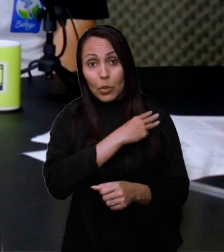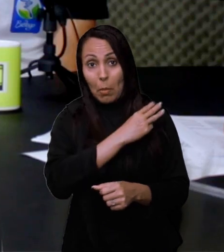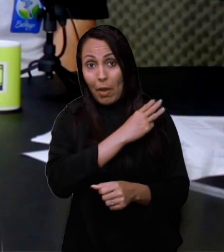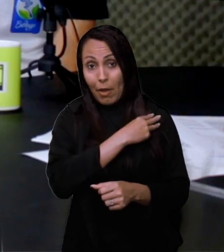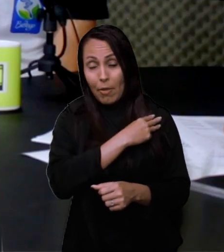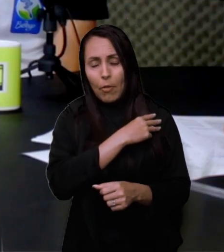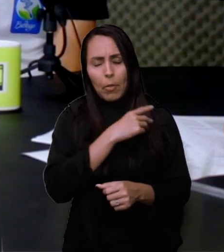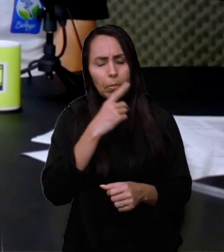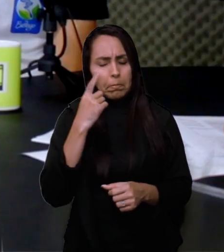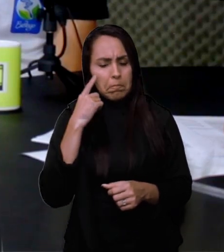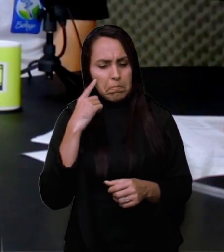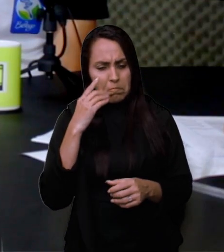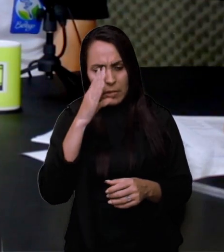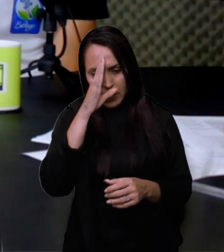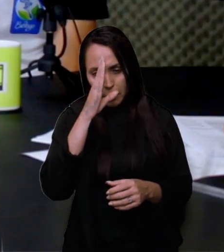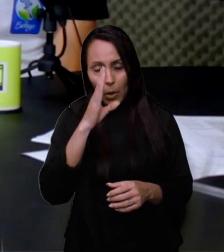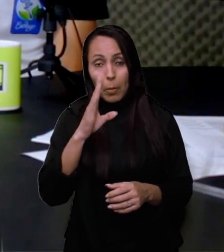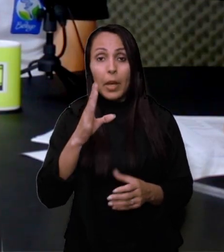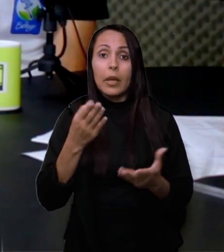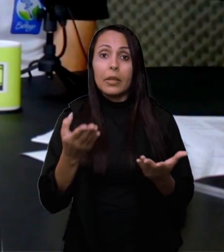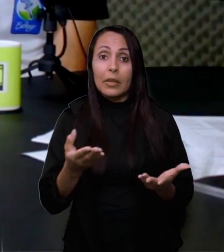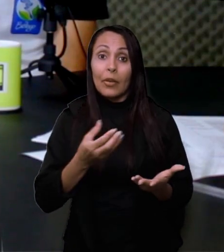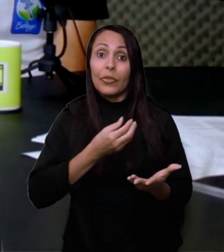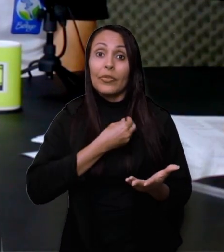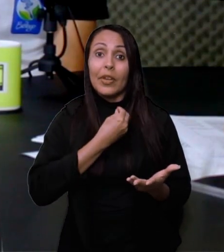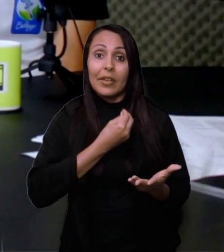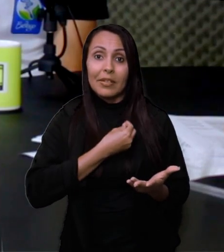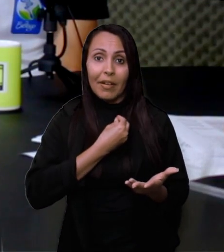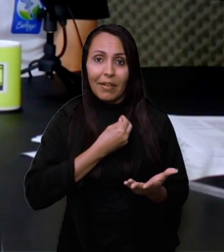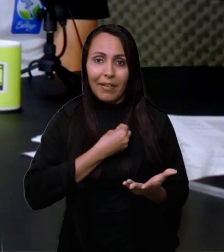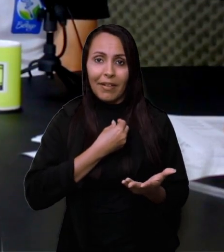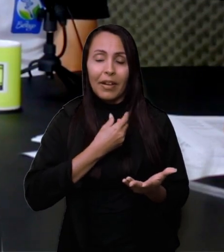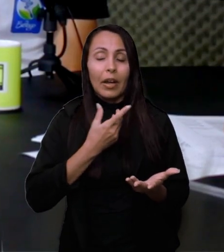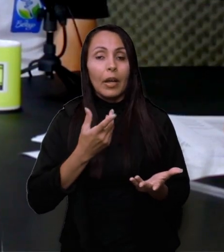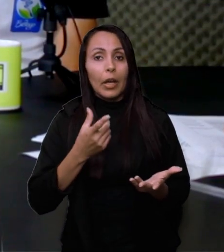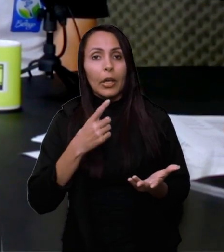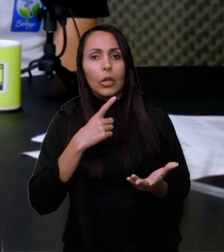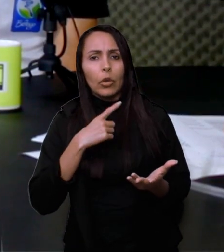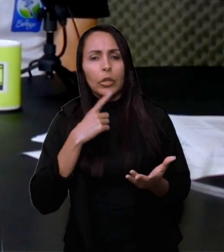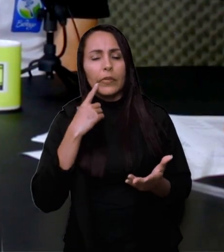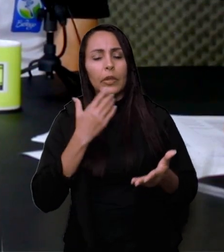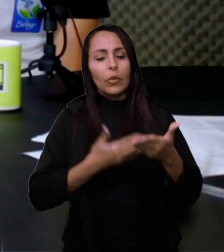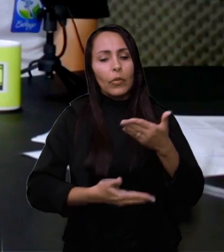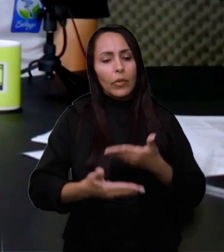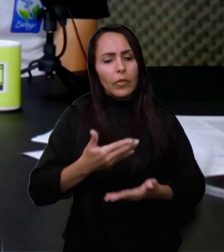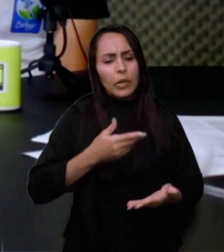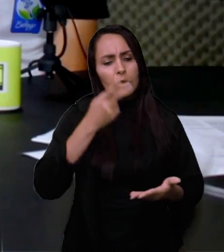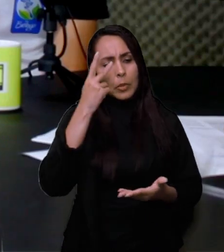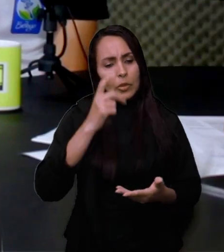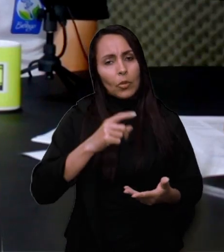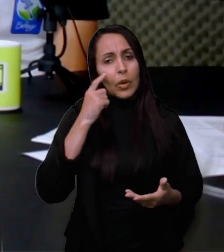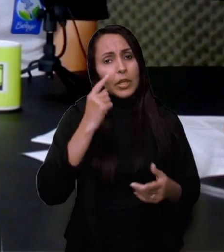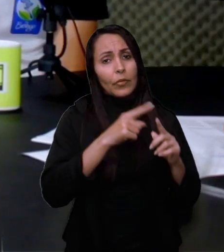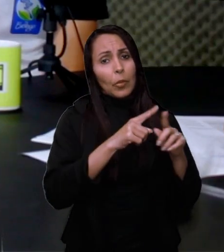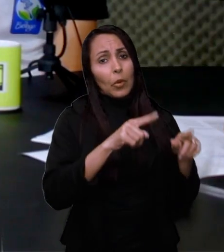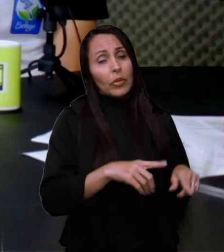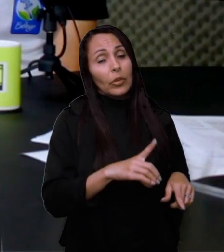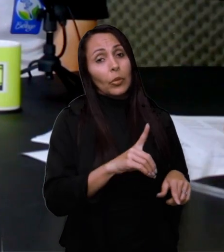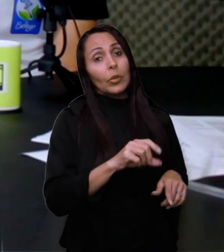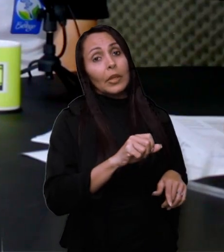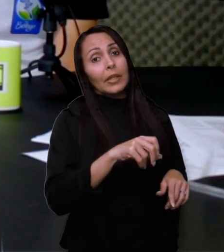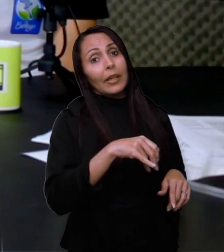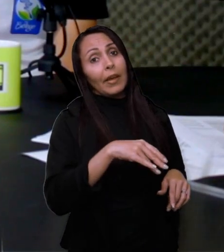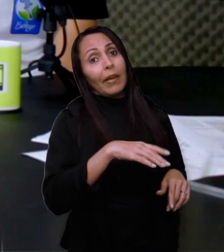por conta da vivência, assim. Porque eu tive que conviver com mais pessoas, tive o projeto com o Daniel, que